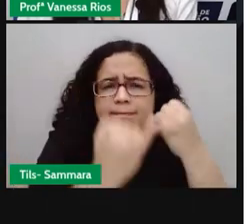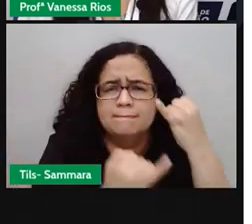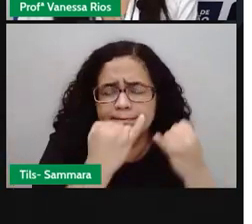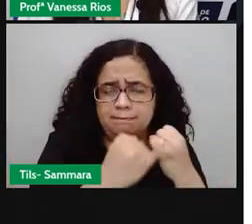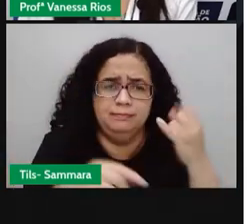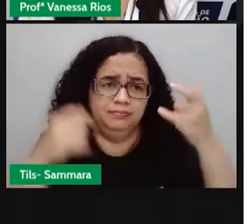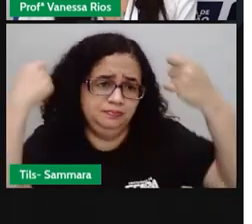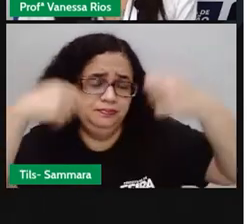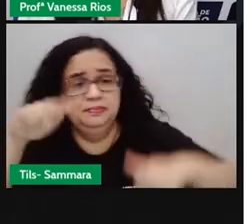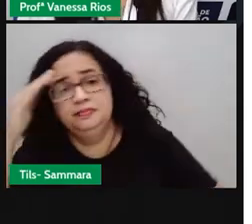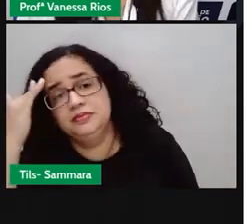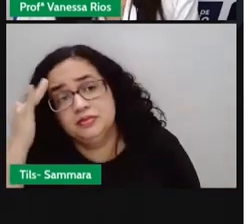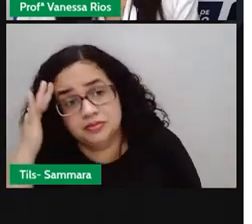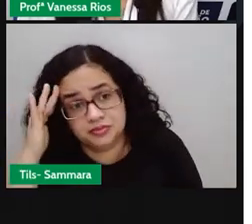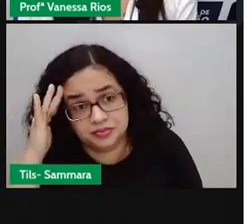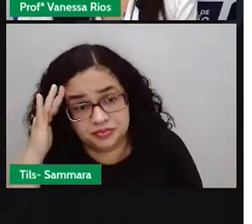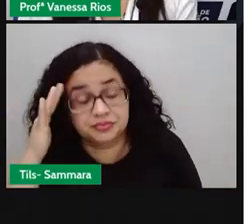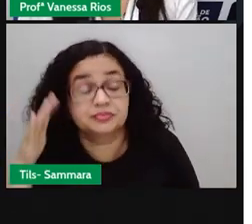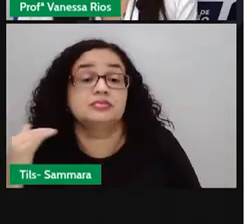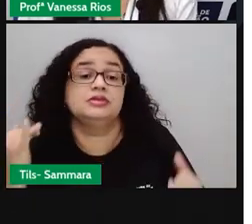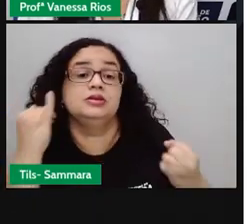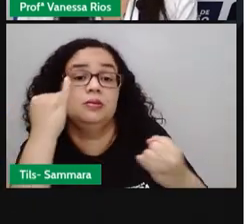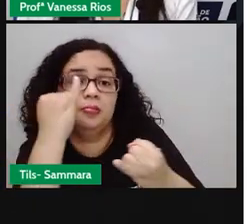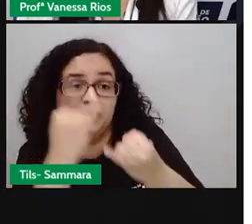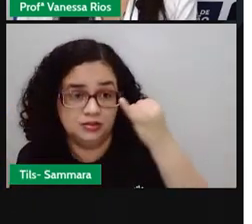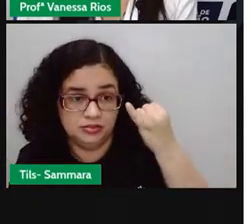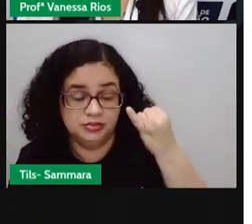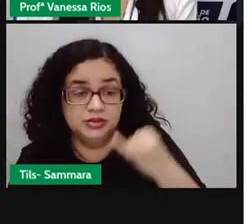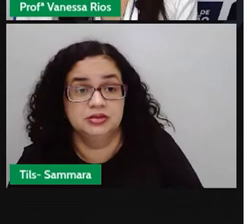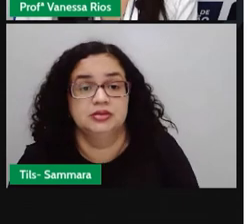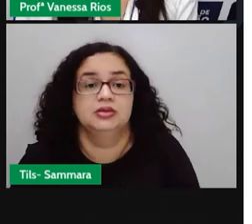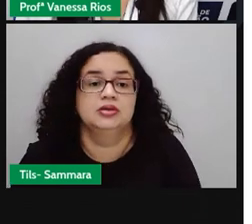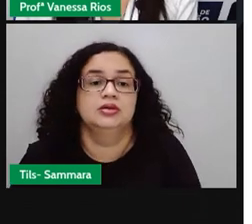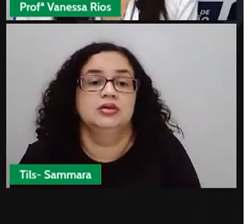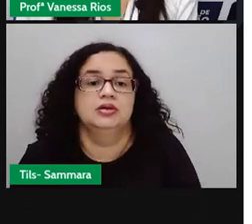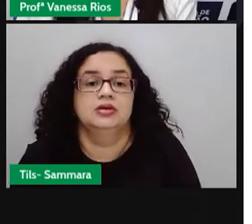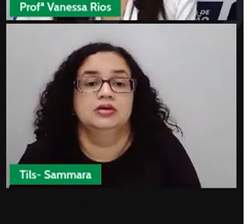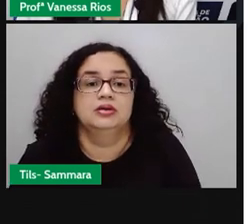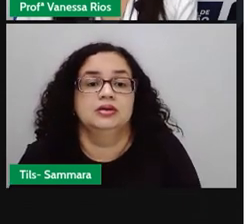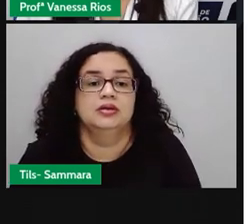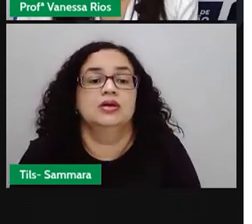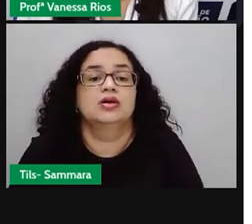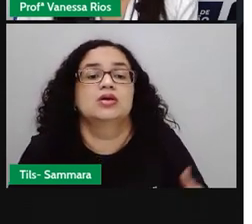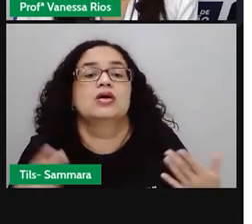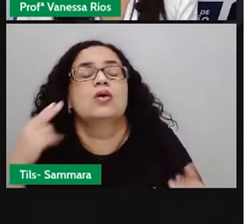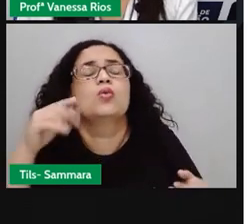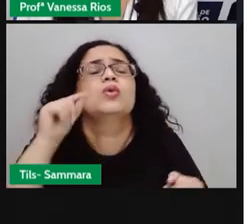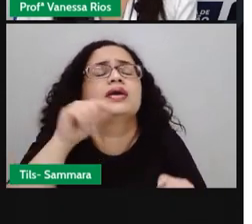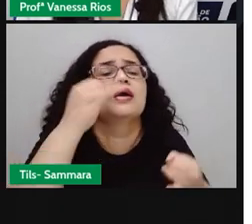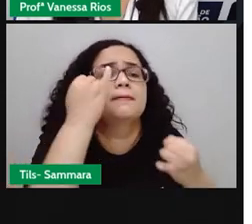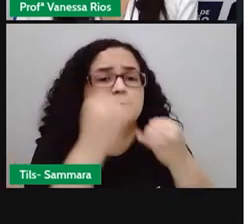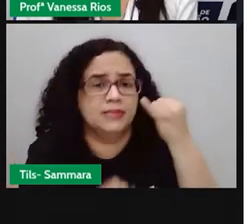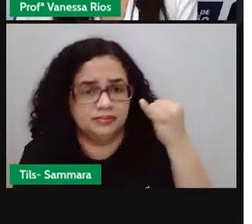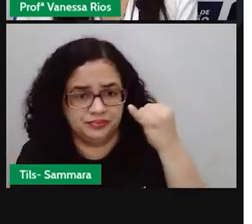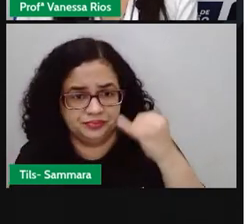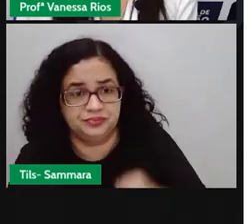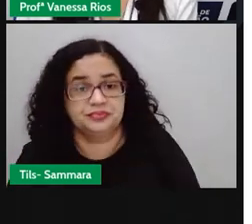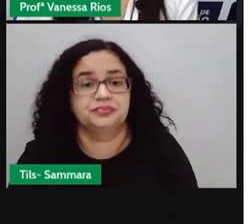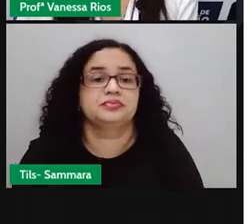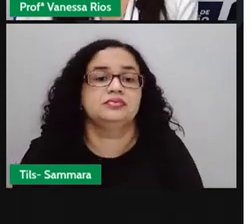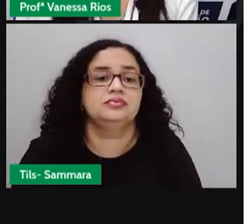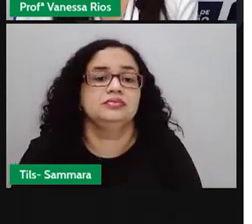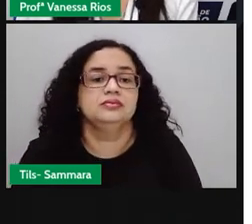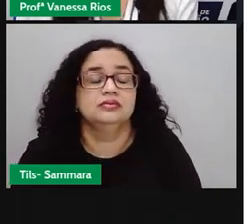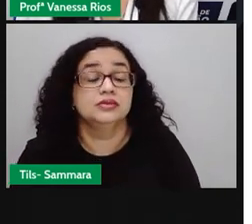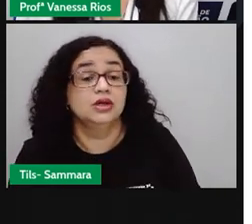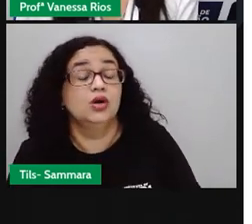precisa, antes de tudo, identificar aí que metade é essa. E aí, o que é metade? Metade, não